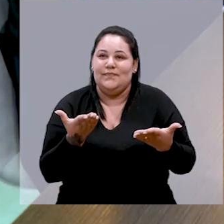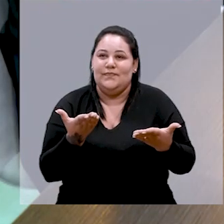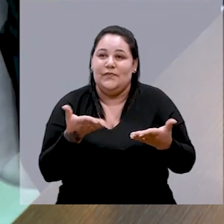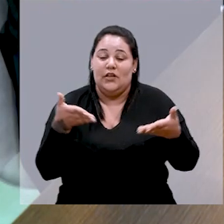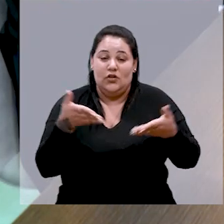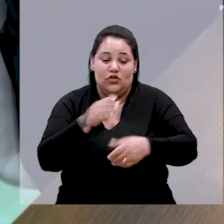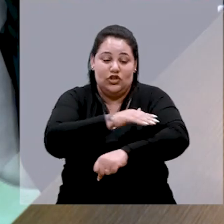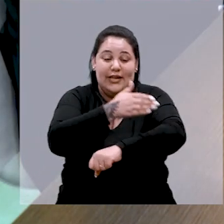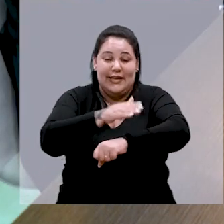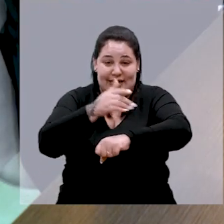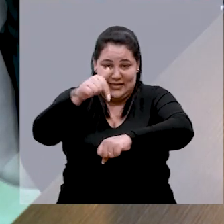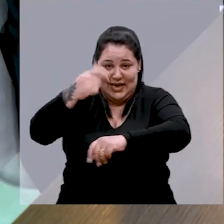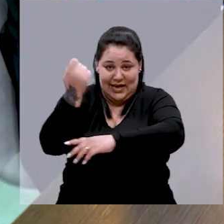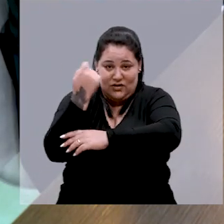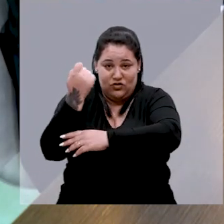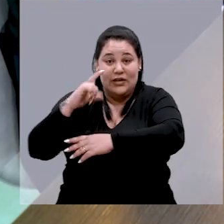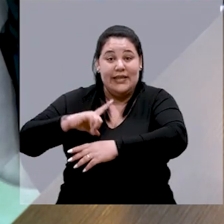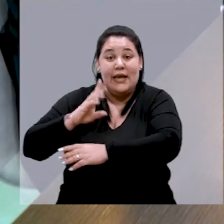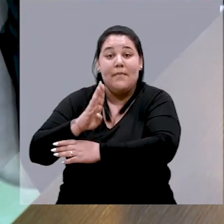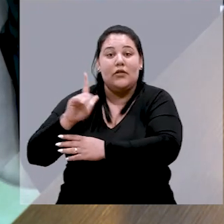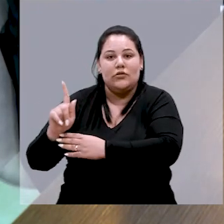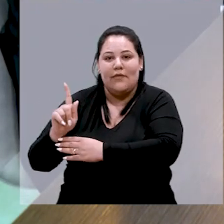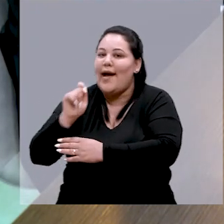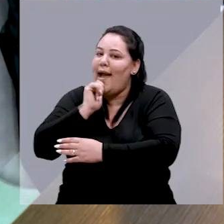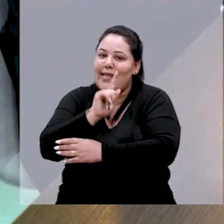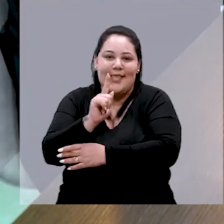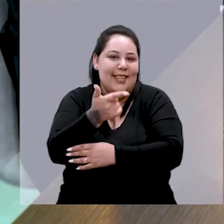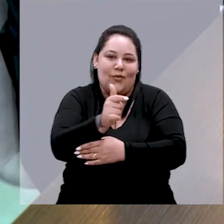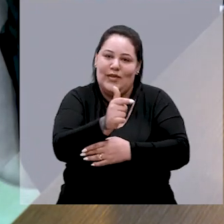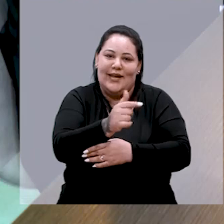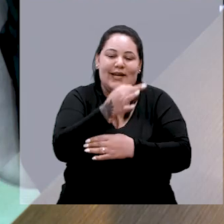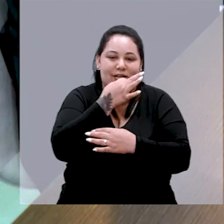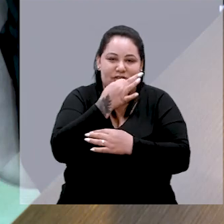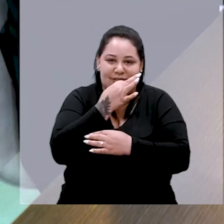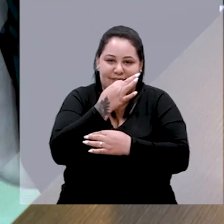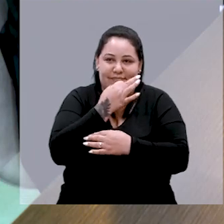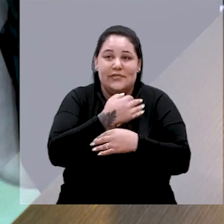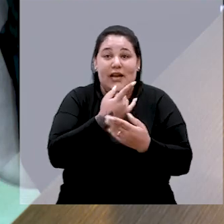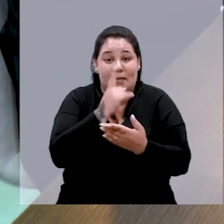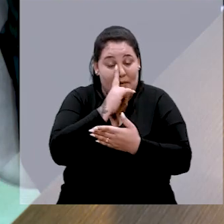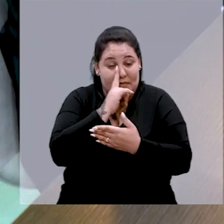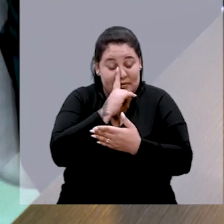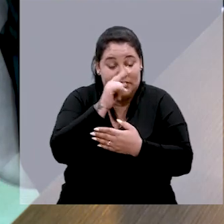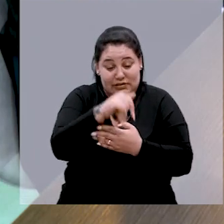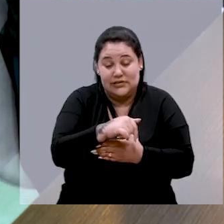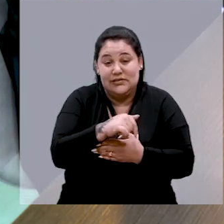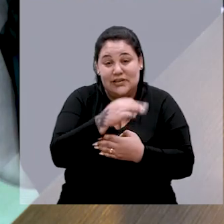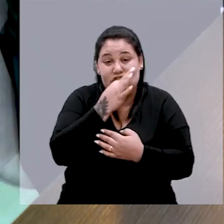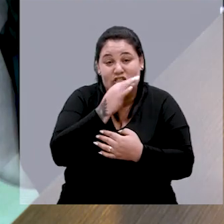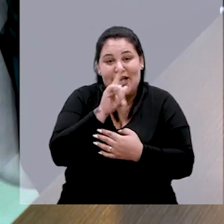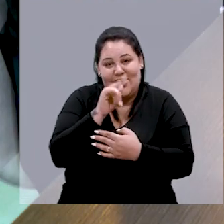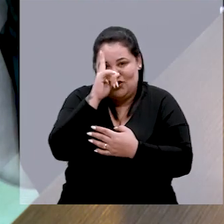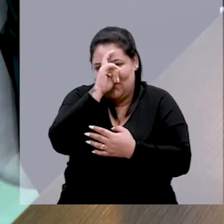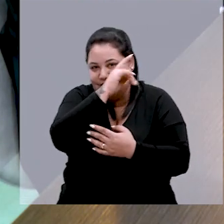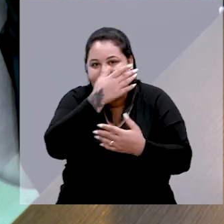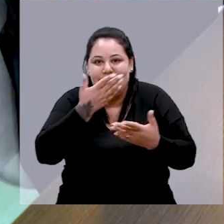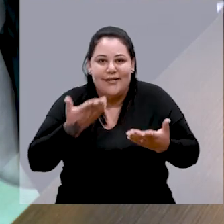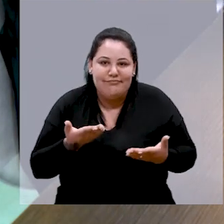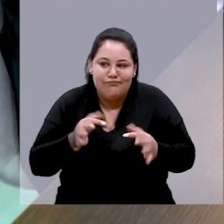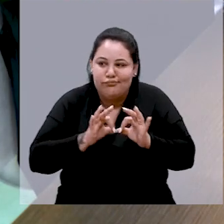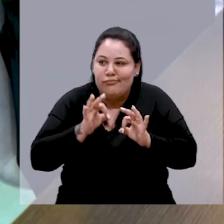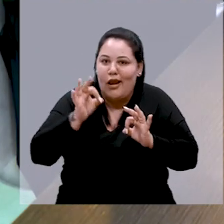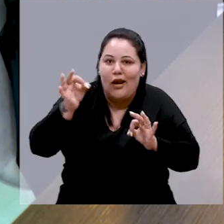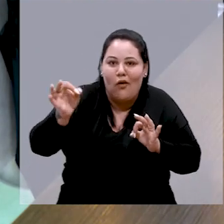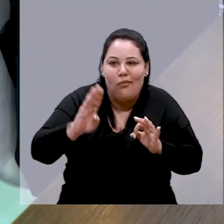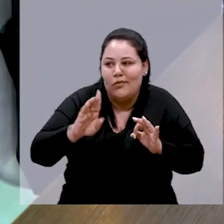que hoje aqui na Serra a gente tem em Bento, mas não tem em Caxias. E aí as mães de Caxias, é difícil, né? É difícil fazer essa... Sim, vai